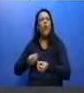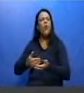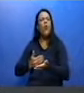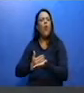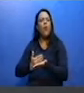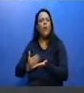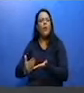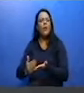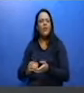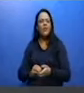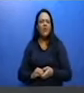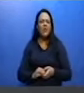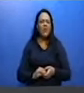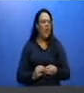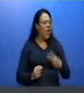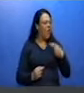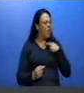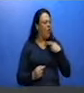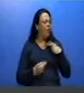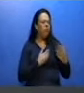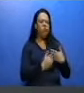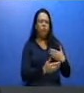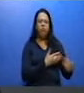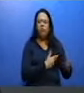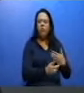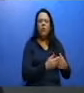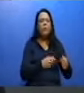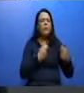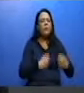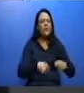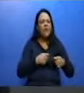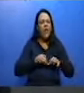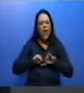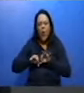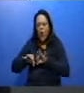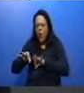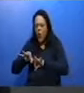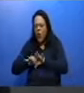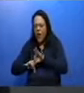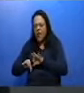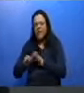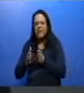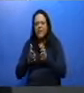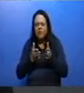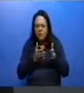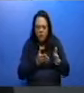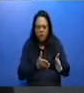jeito. Nós temos que ter uma organização para tudo, até para os estudos.